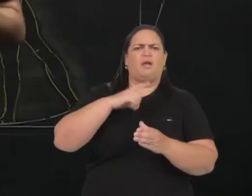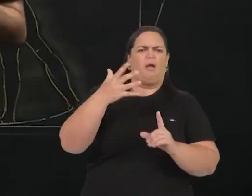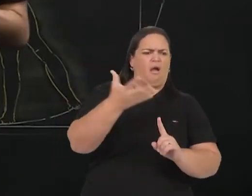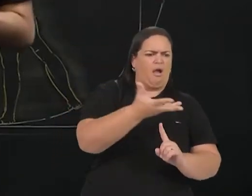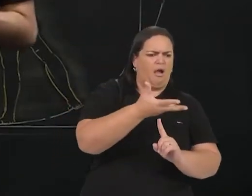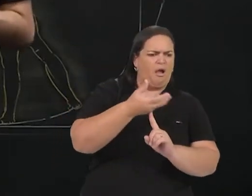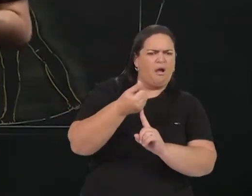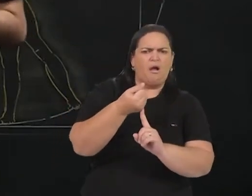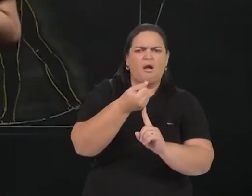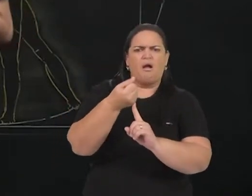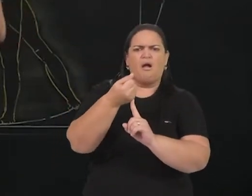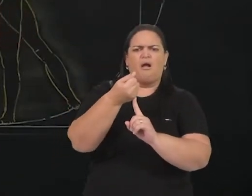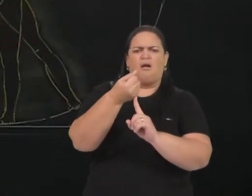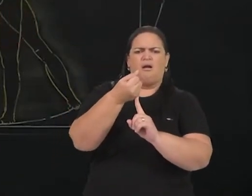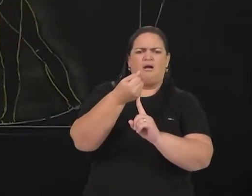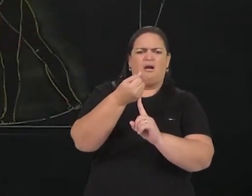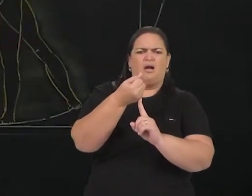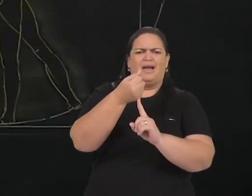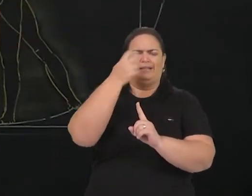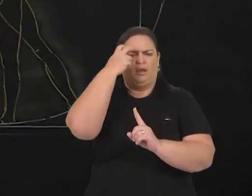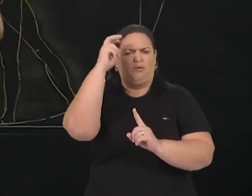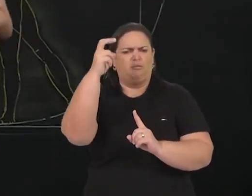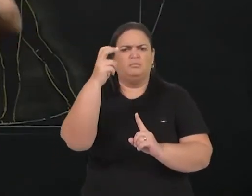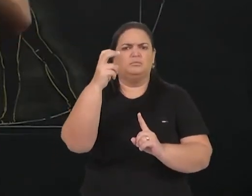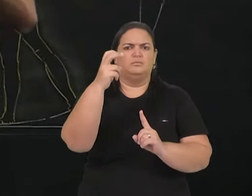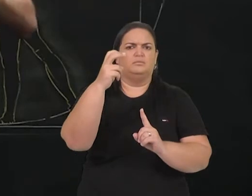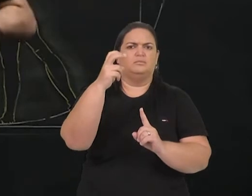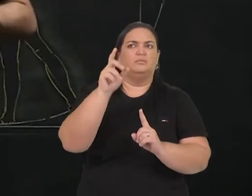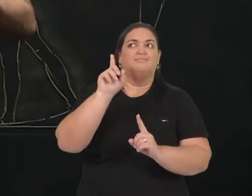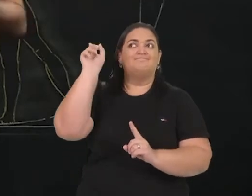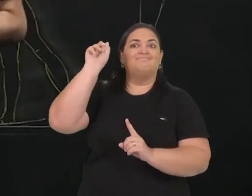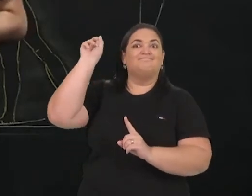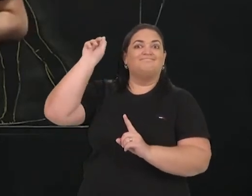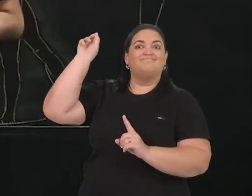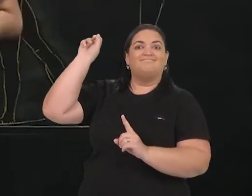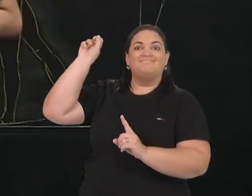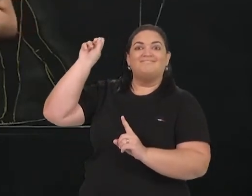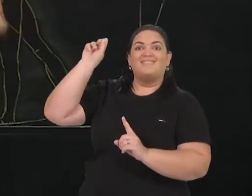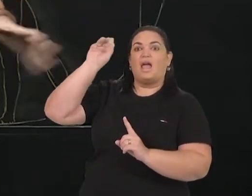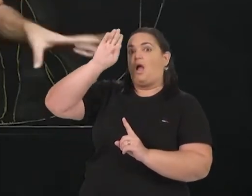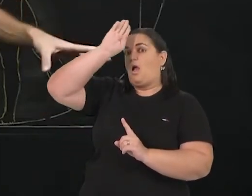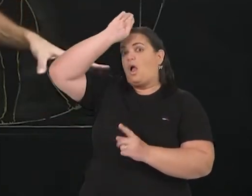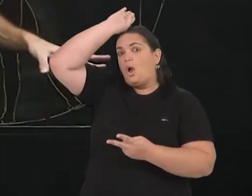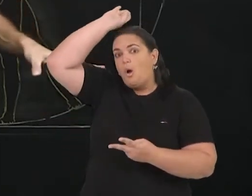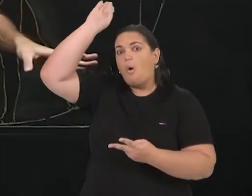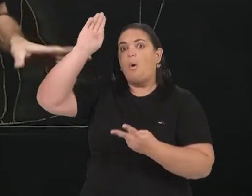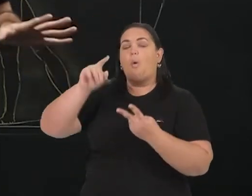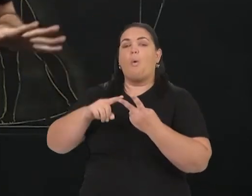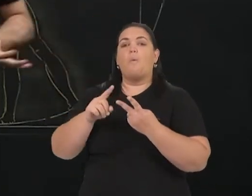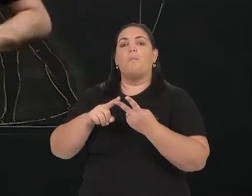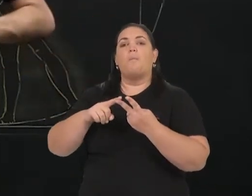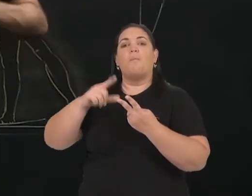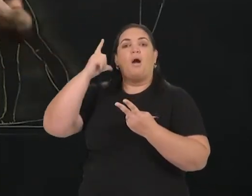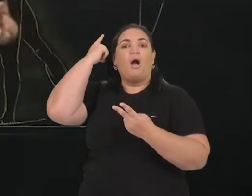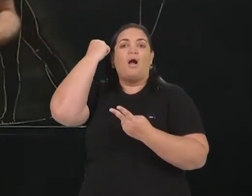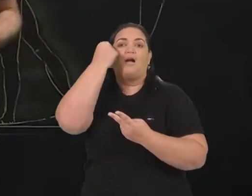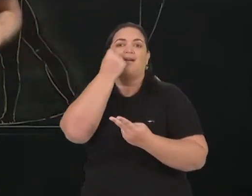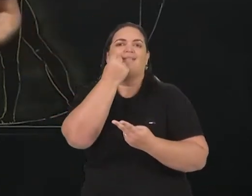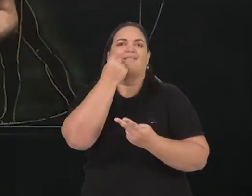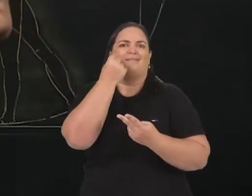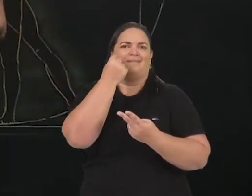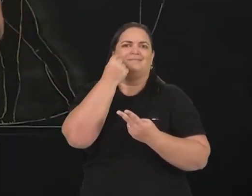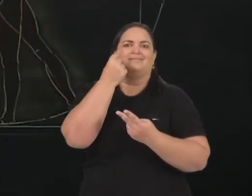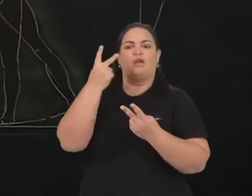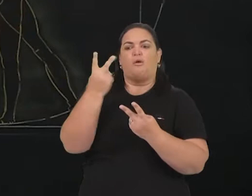mais, estava lá na antiguidade europeia, sobretudo em Roma e Grécia, chamado por alguns historiadores de uma antiguidade